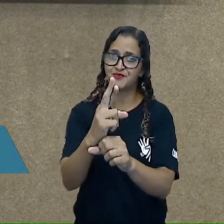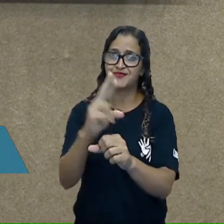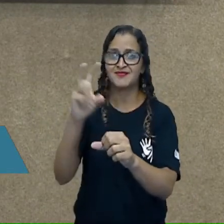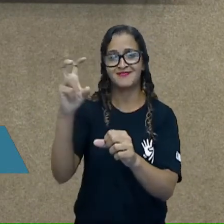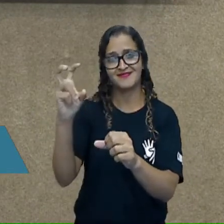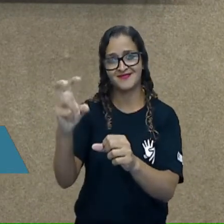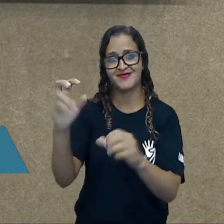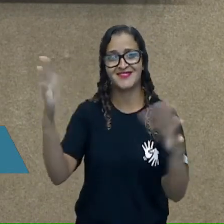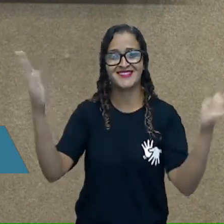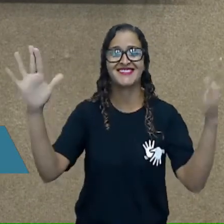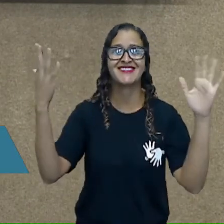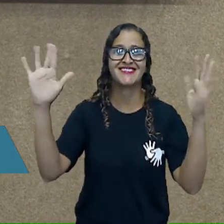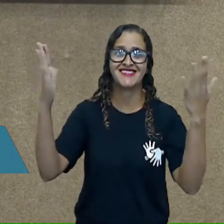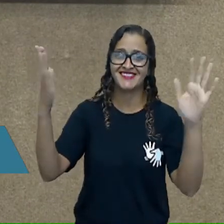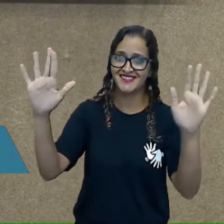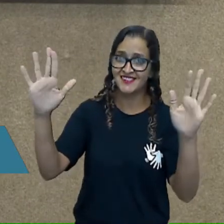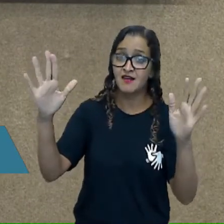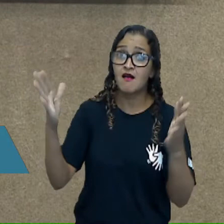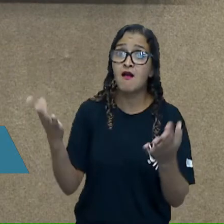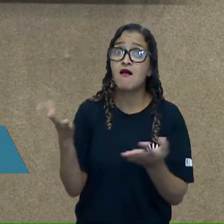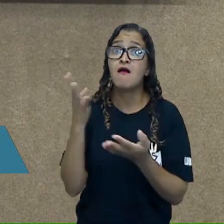correto. Parabéns!